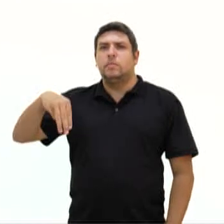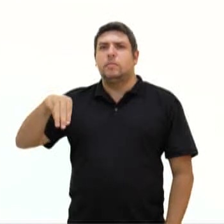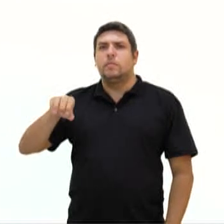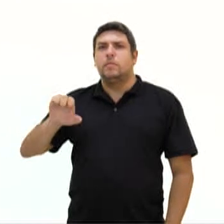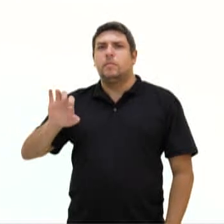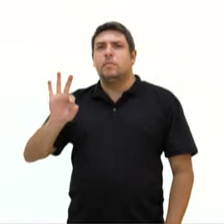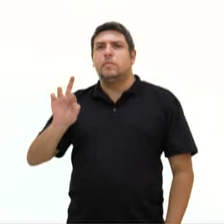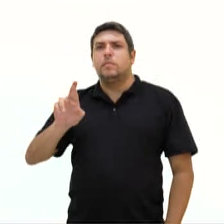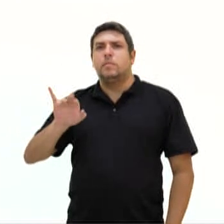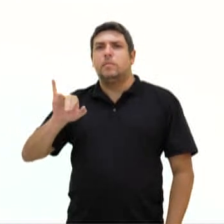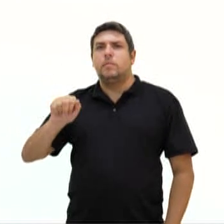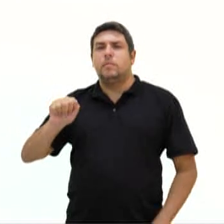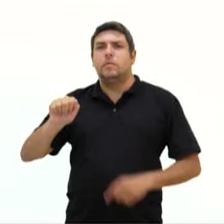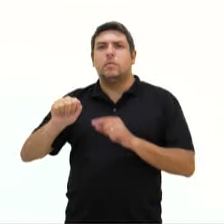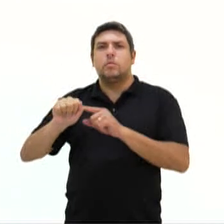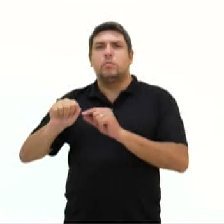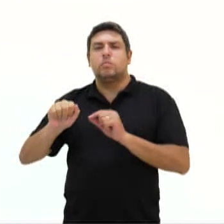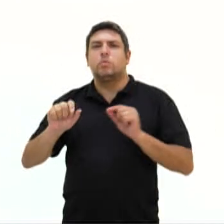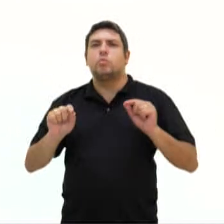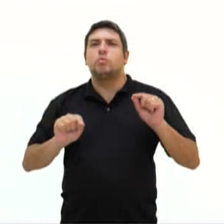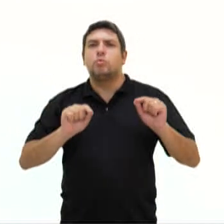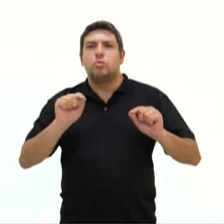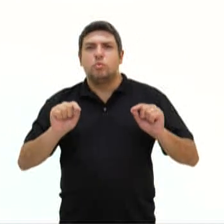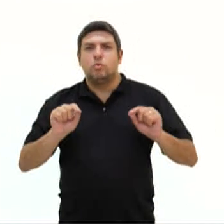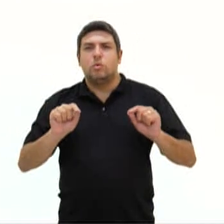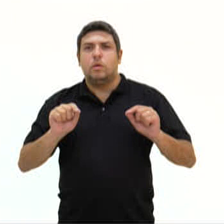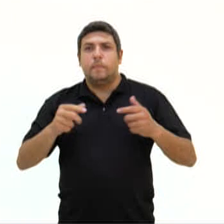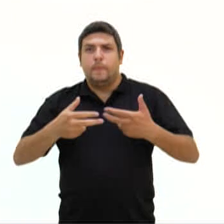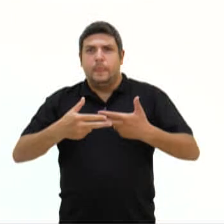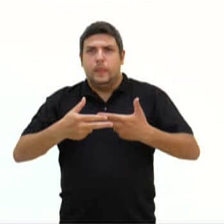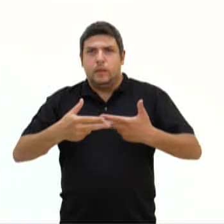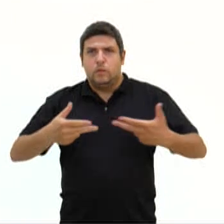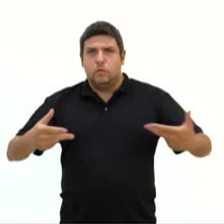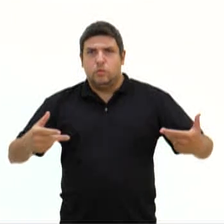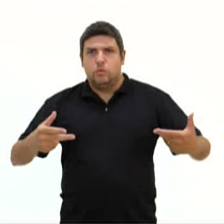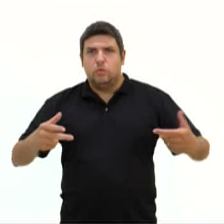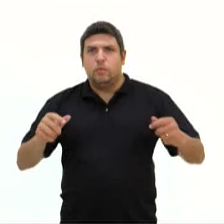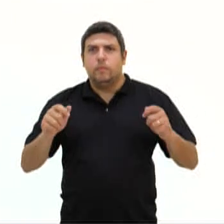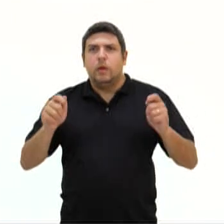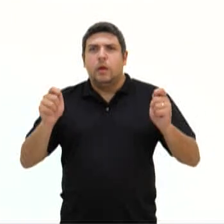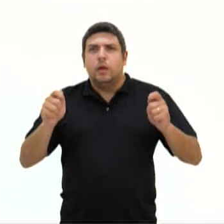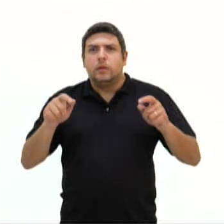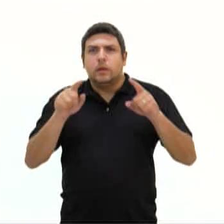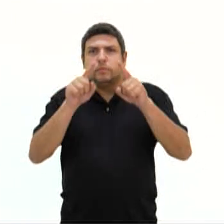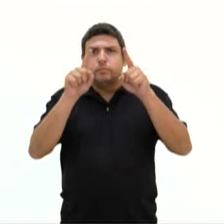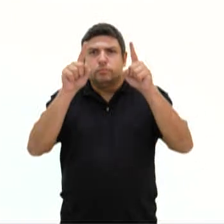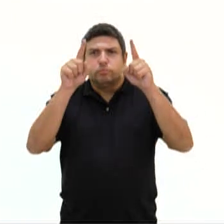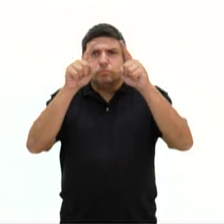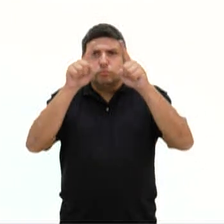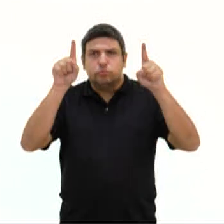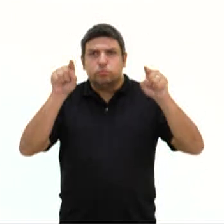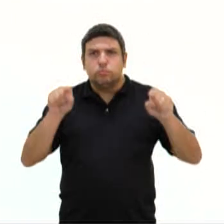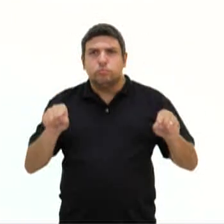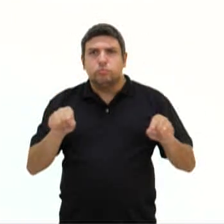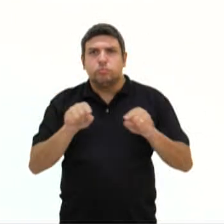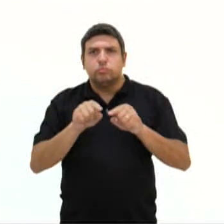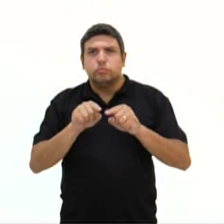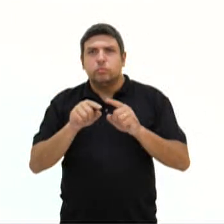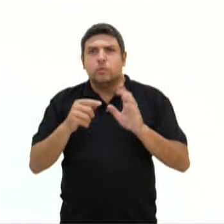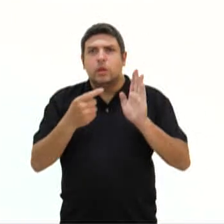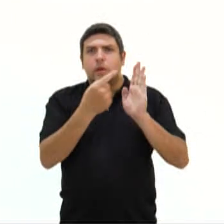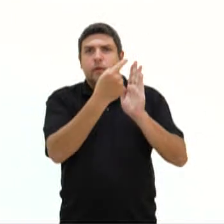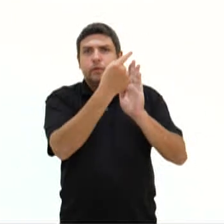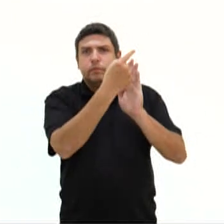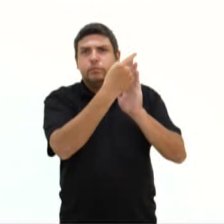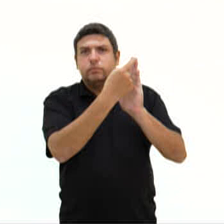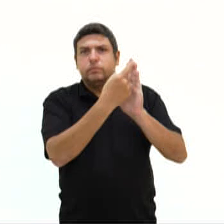tem algum objeto e a gente traça uma linha reta e divide esse objeto, ou uma